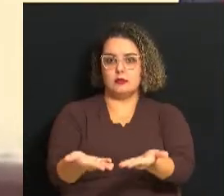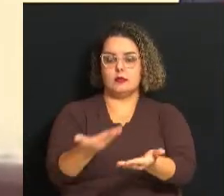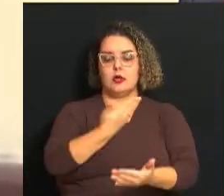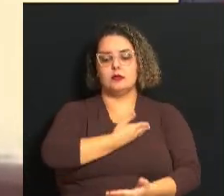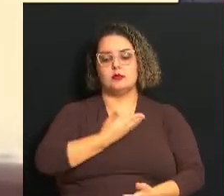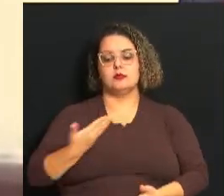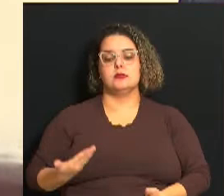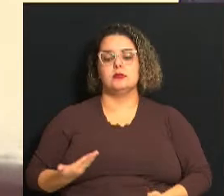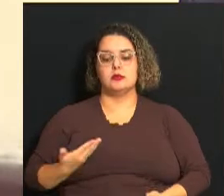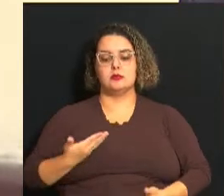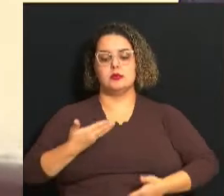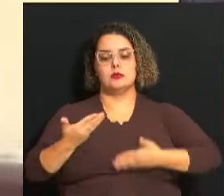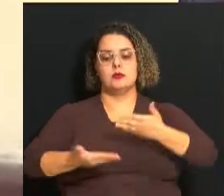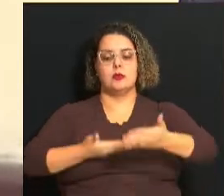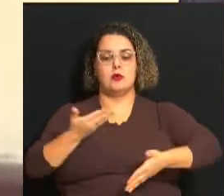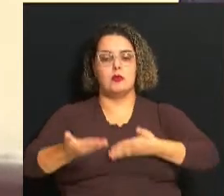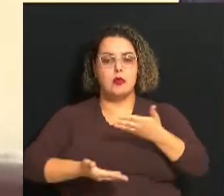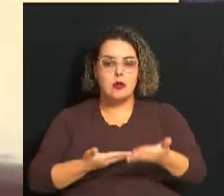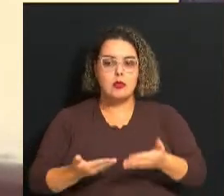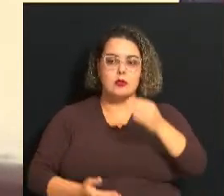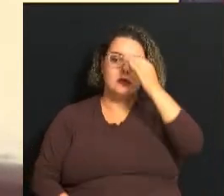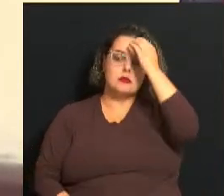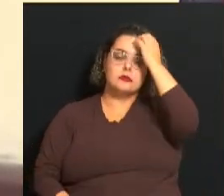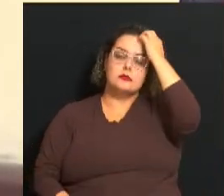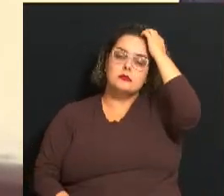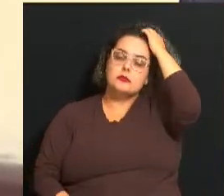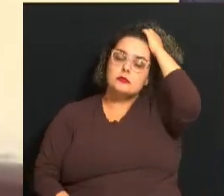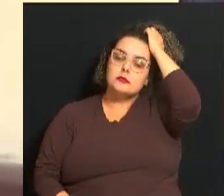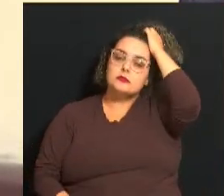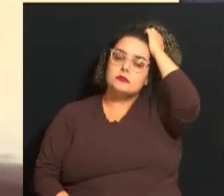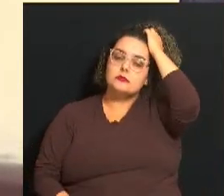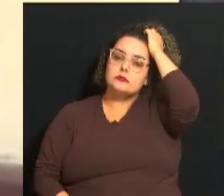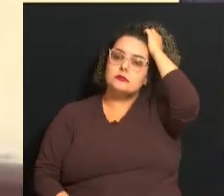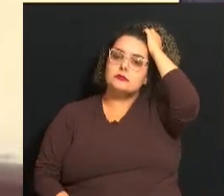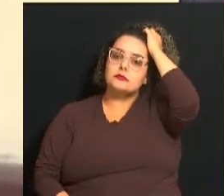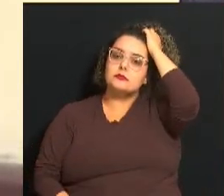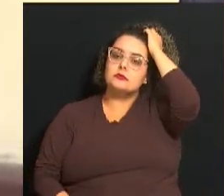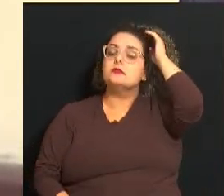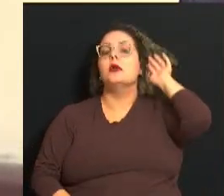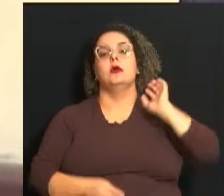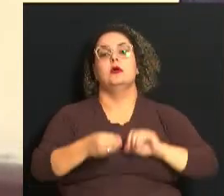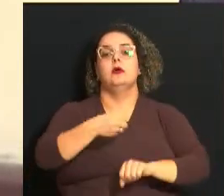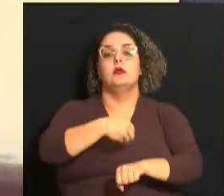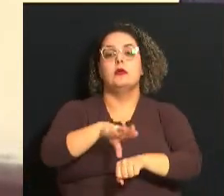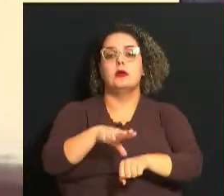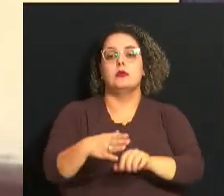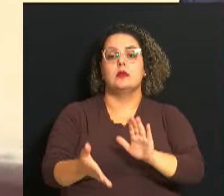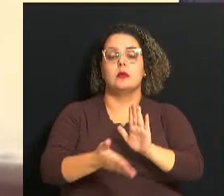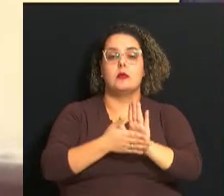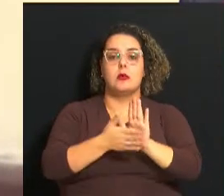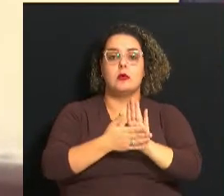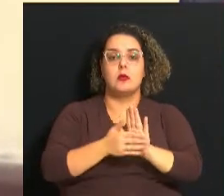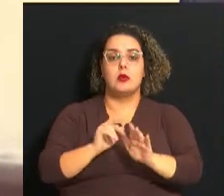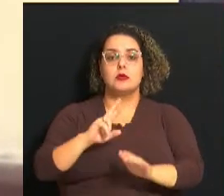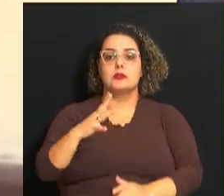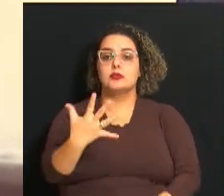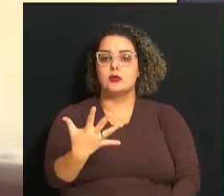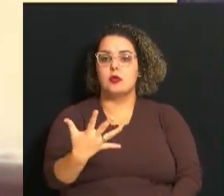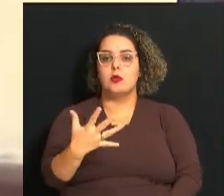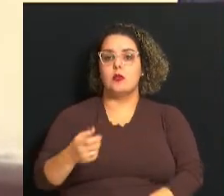para os trabalhadores do serviço público uma é um encaminhamento uma proposta de solução é uma